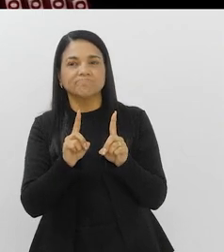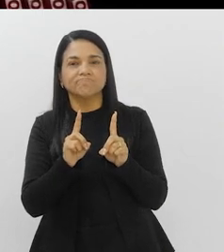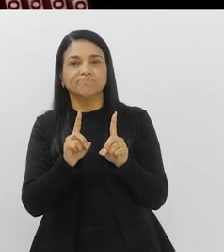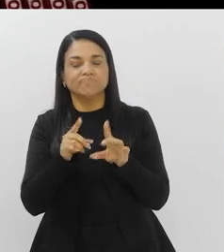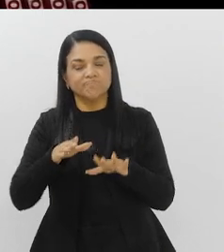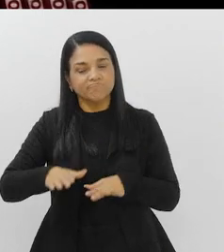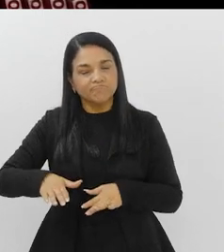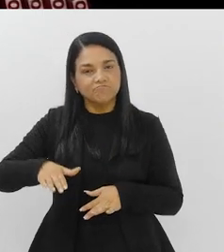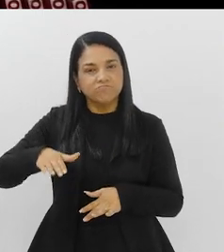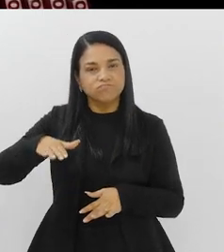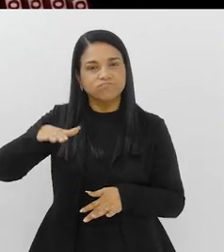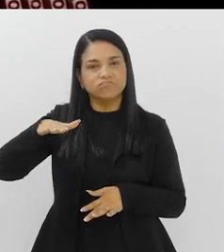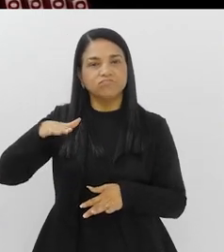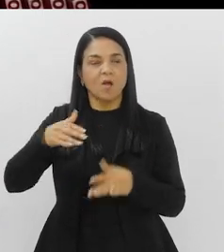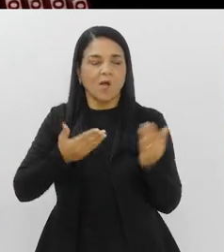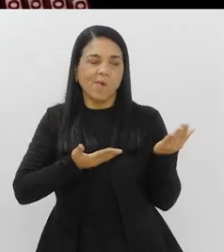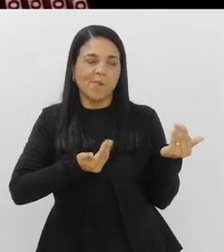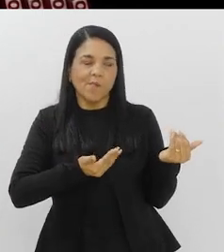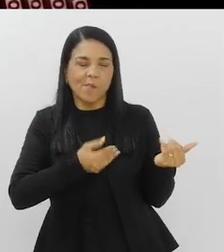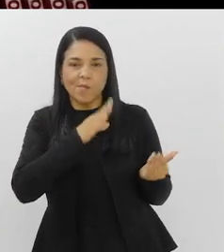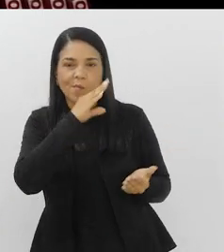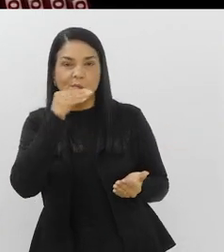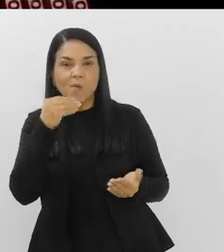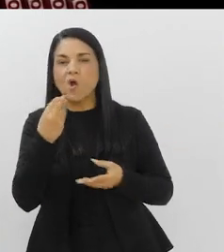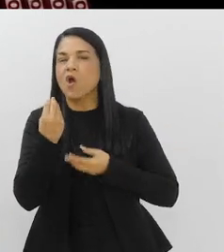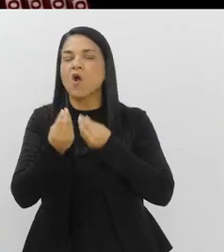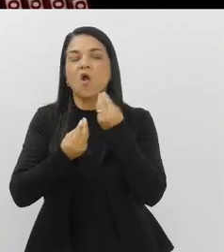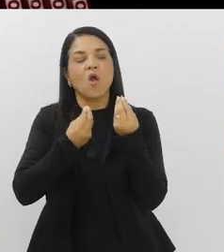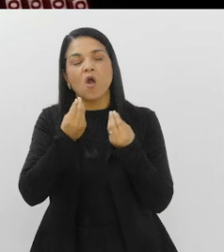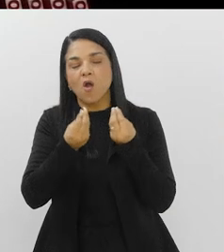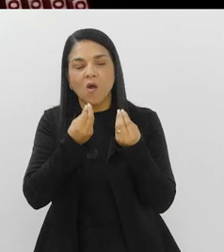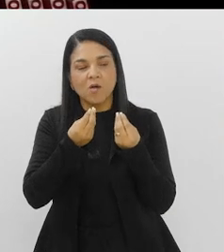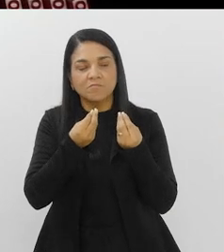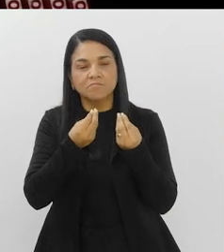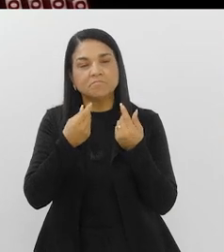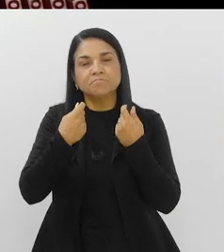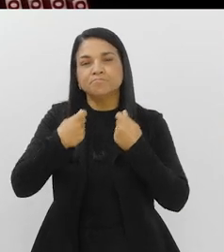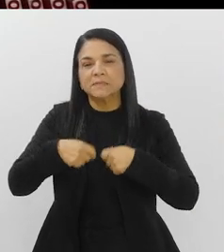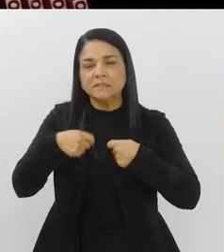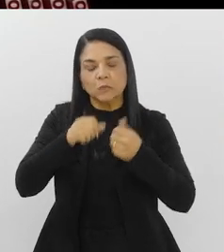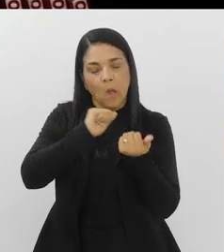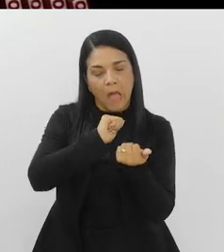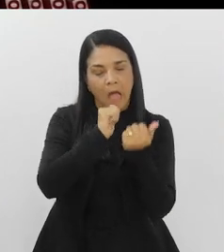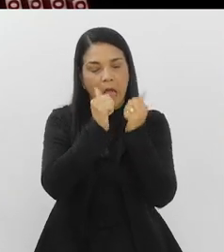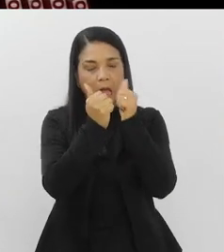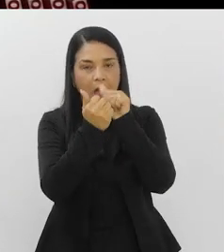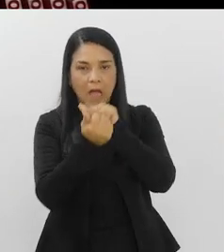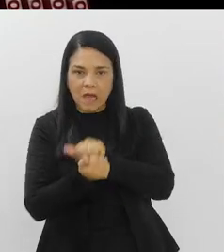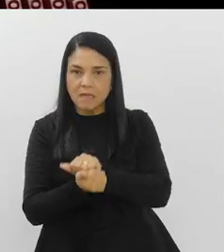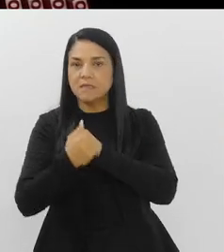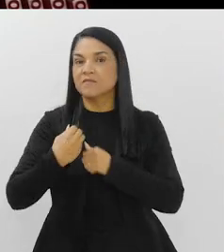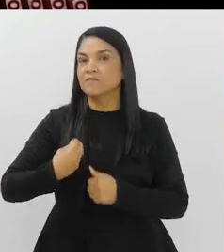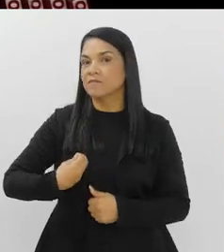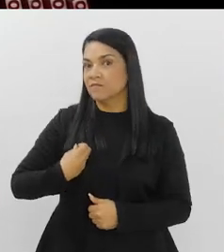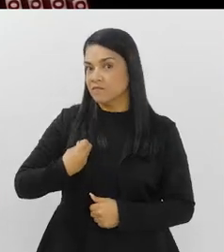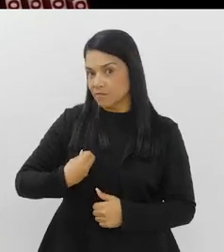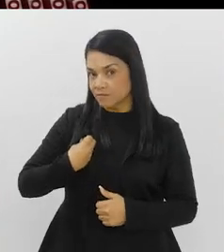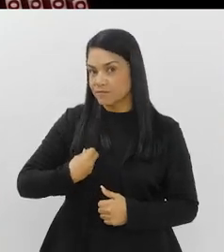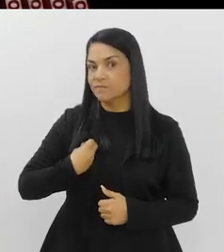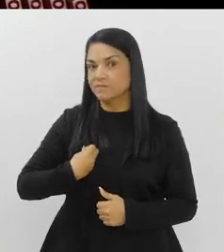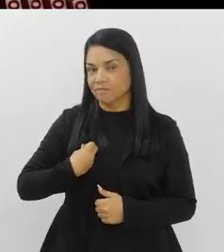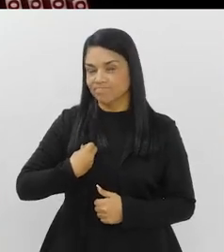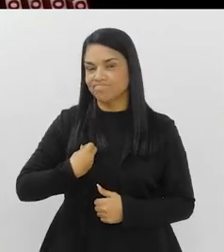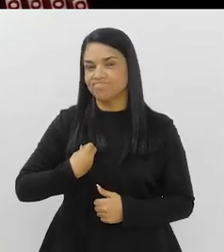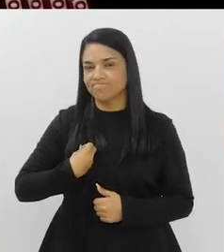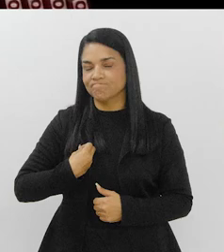deficiência na infância e na sua Juventude como você precisou readequar a sua vida por